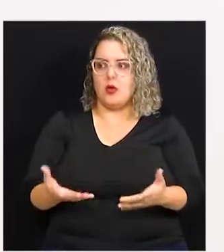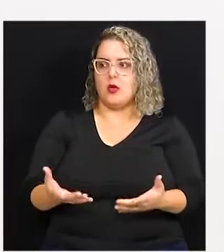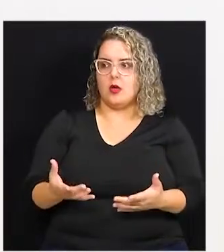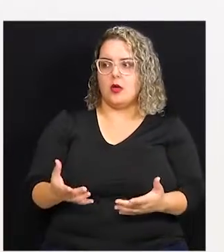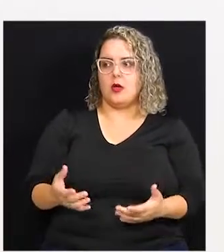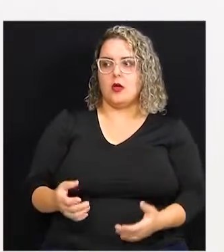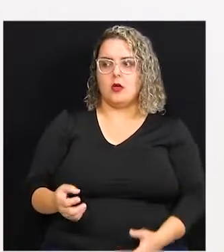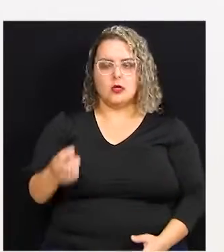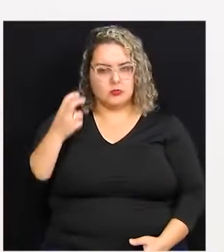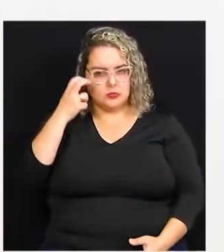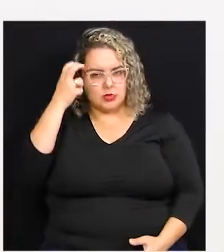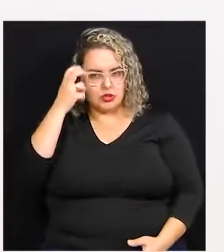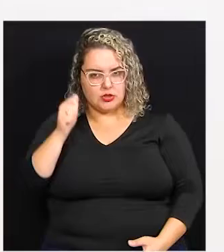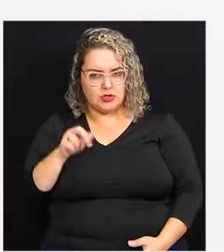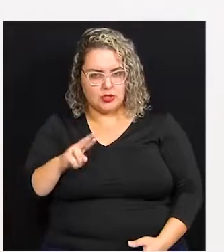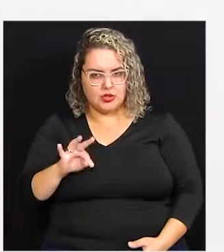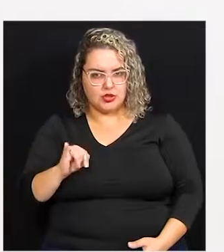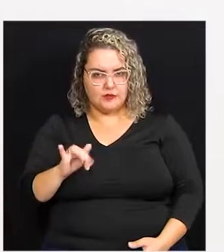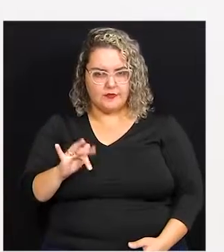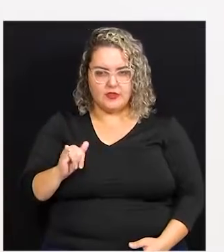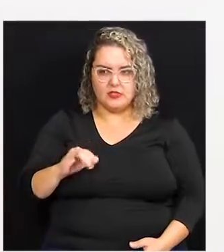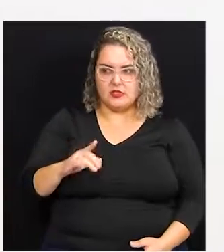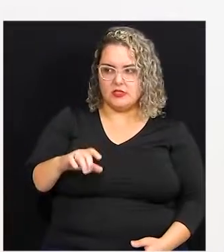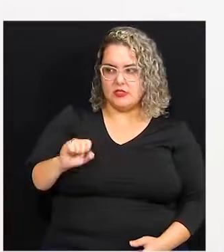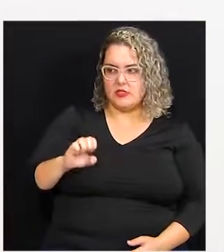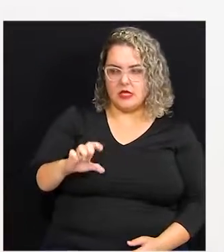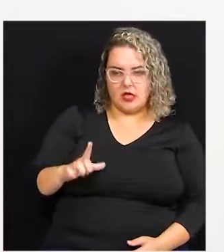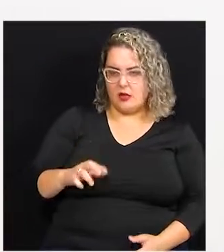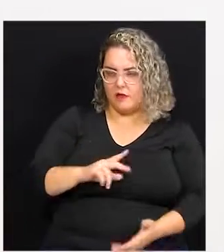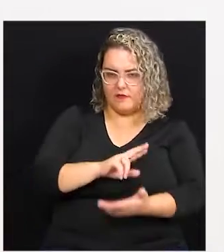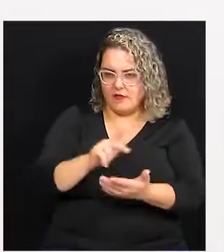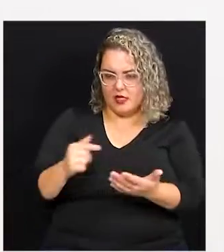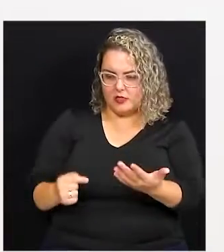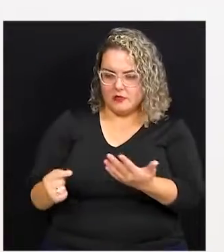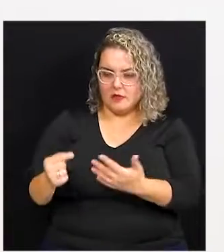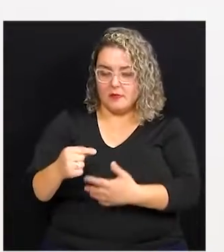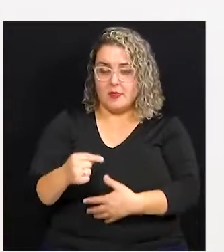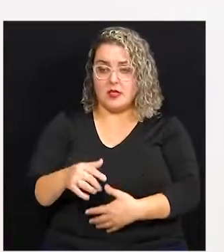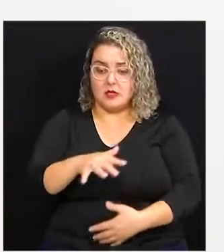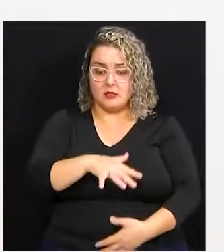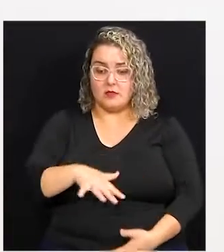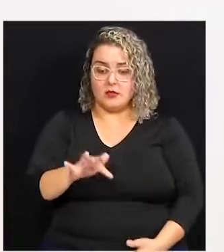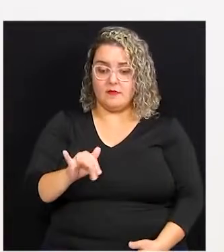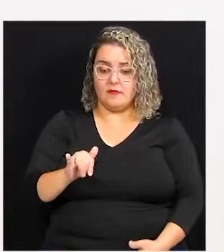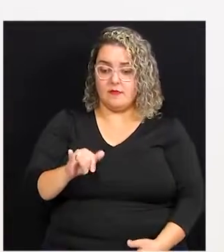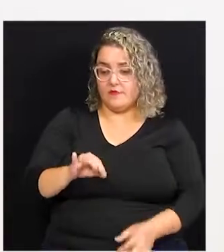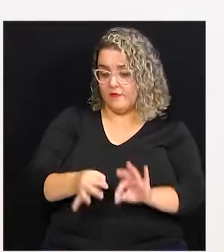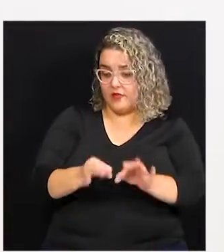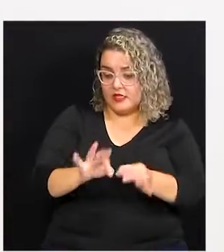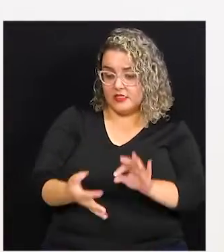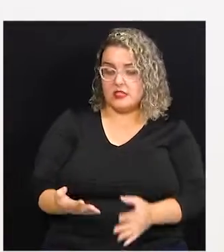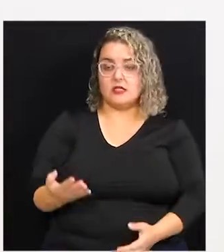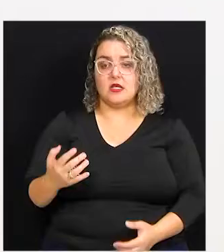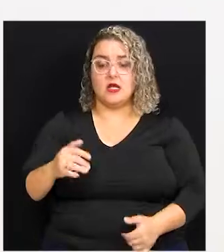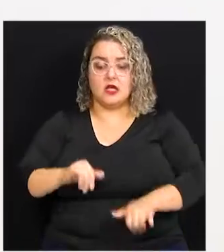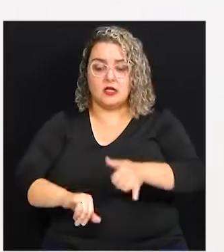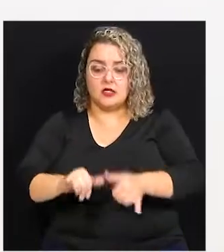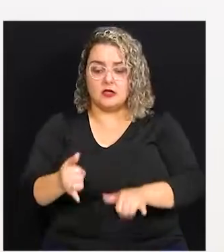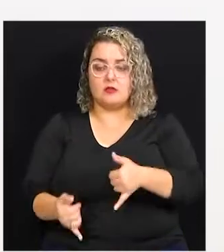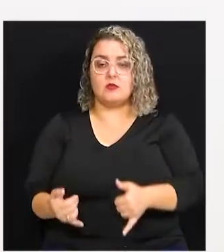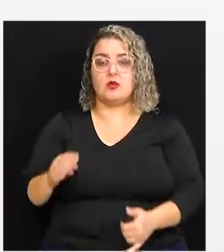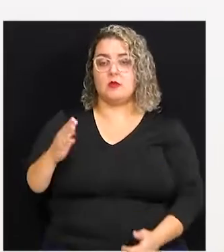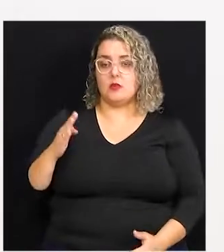learning, sim, inteligência artificial, big data, etc. E tem a parte de física, química, biologia